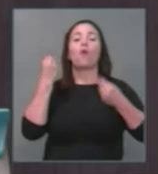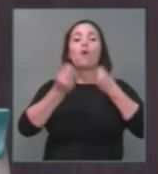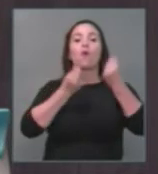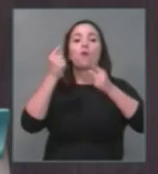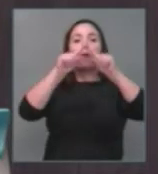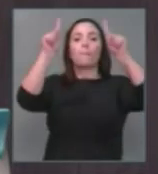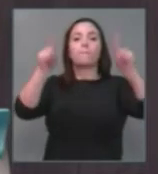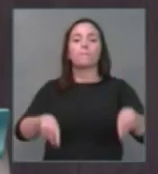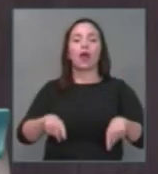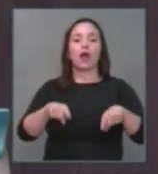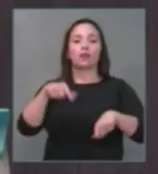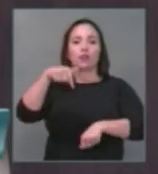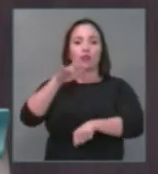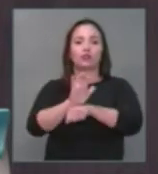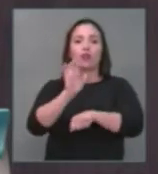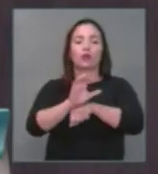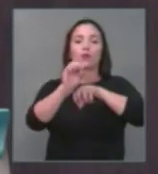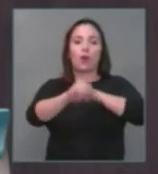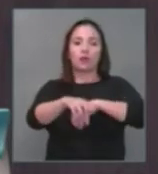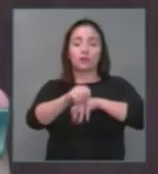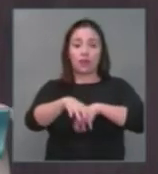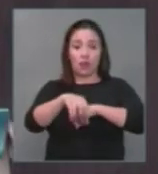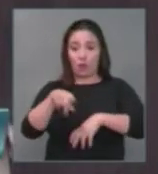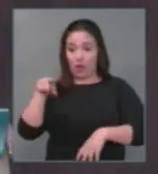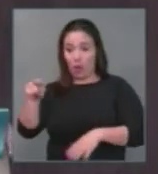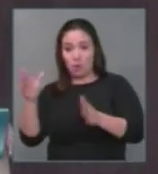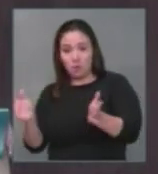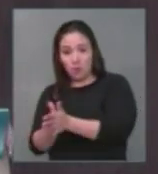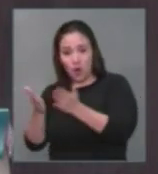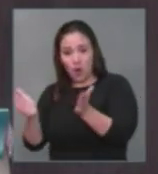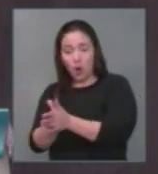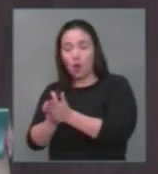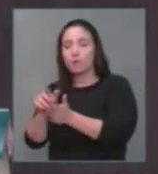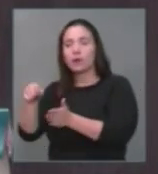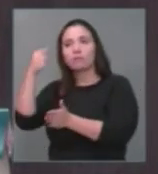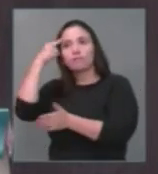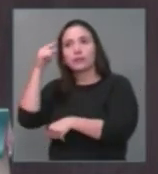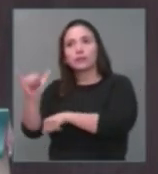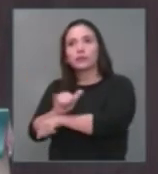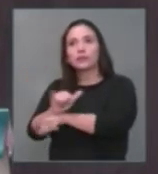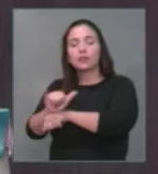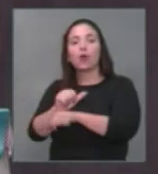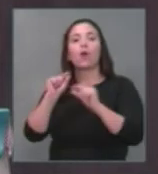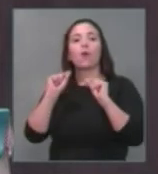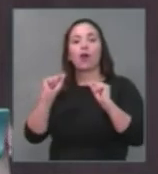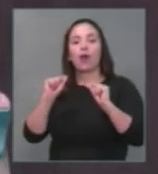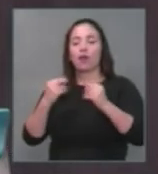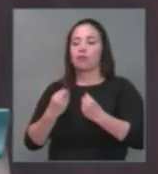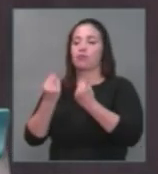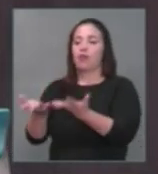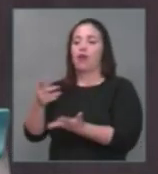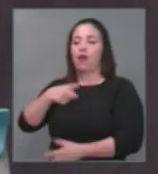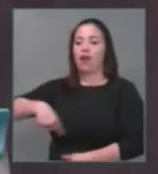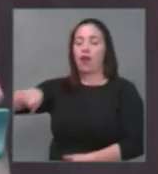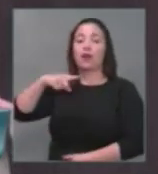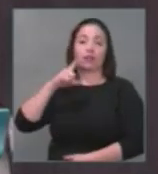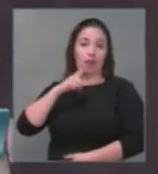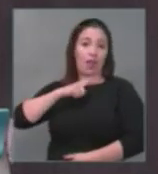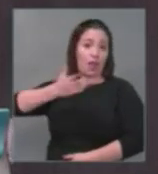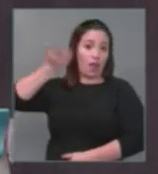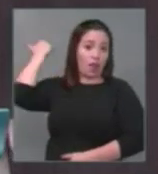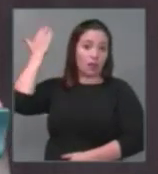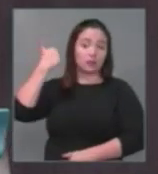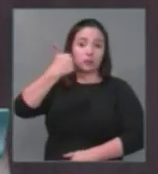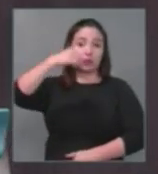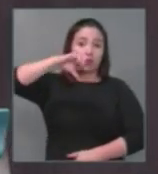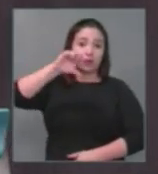das melhores formas de superarmos a pobreza e a extrema pobreza é permitindo aquilo que ainda nos anos 50 a Unesco dizia: 8 anos de